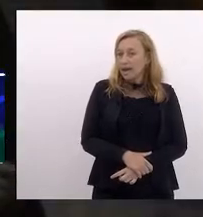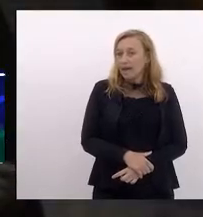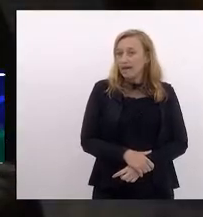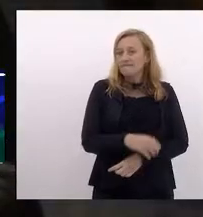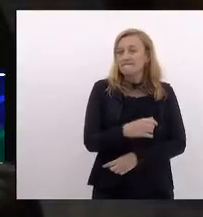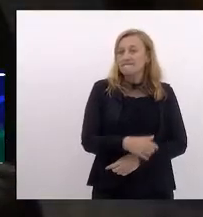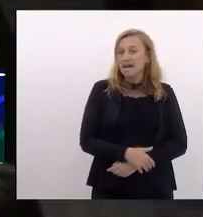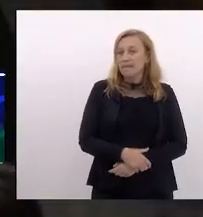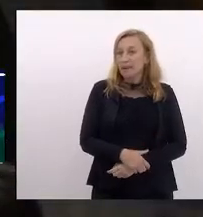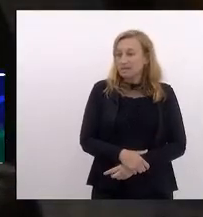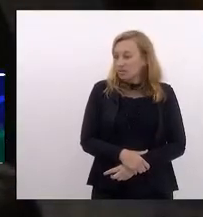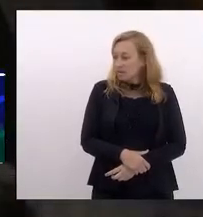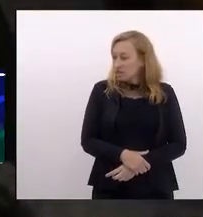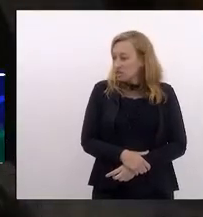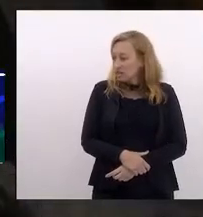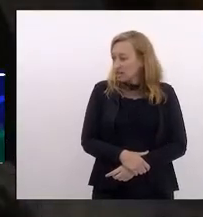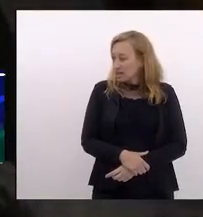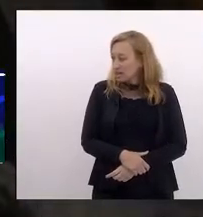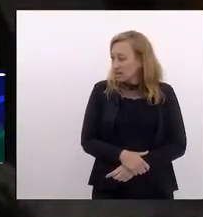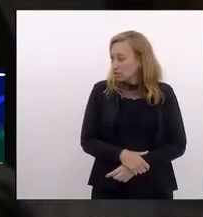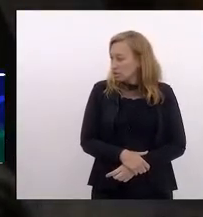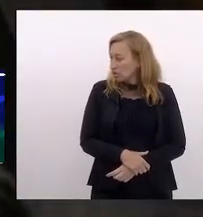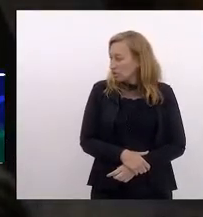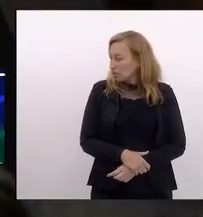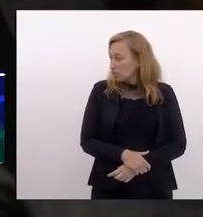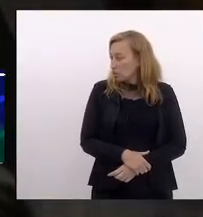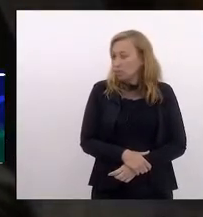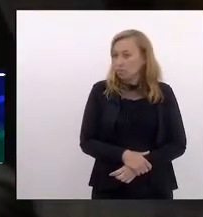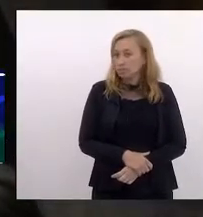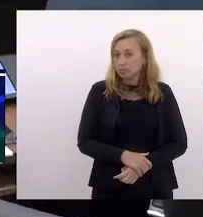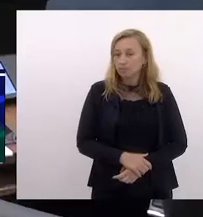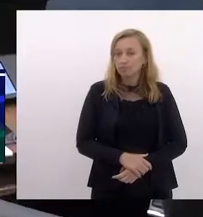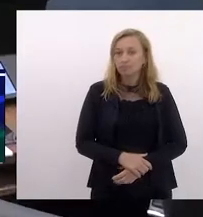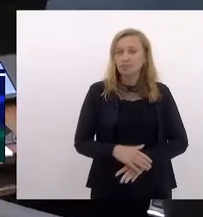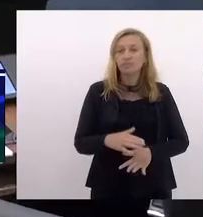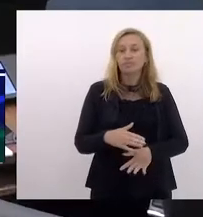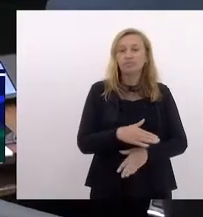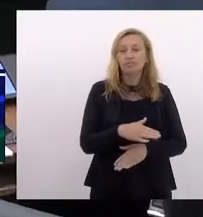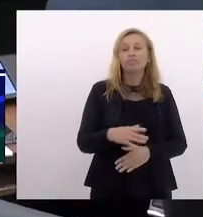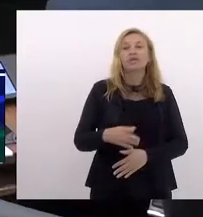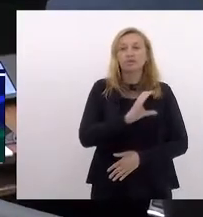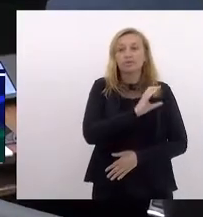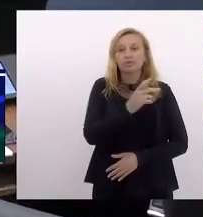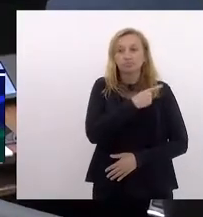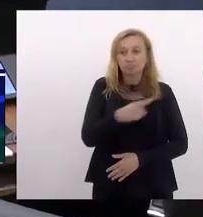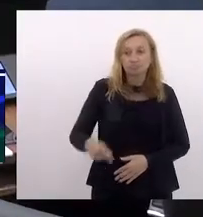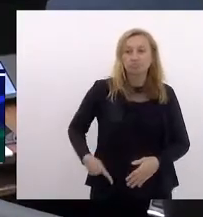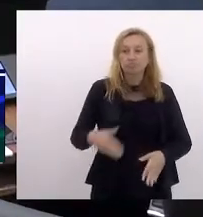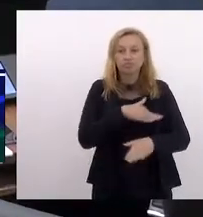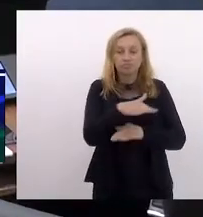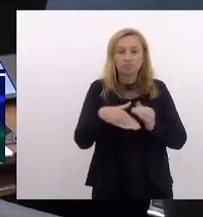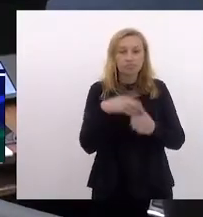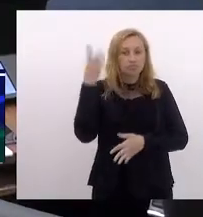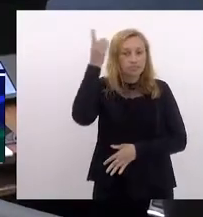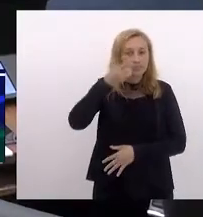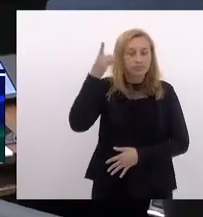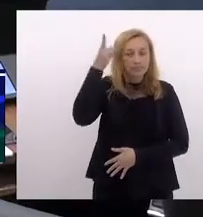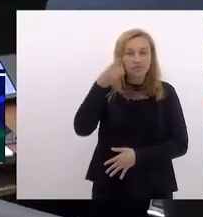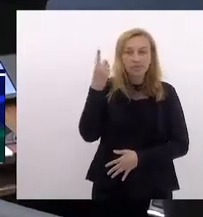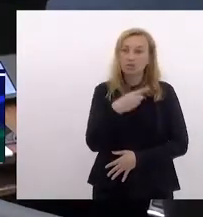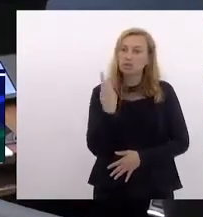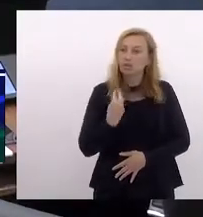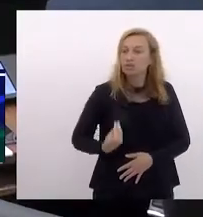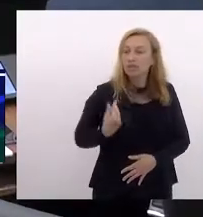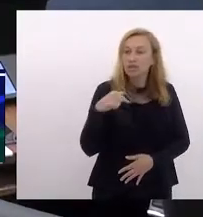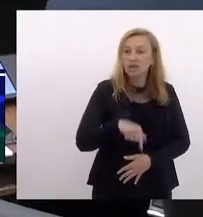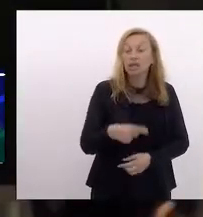E aí a senhora Presidente senhoras e senhores deputados nós